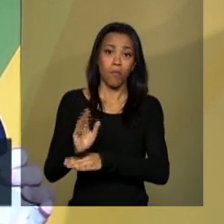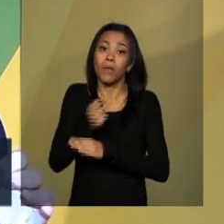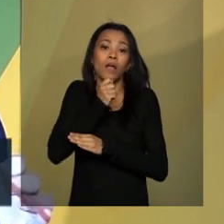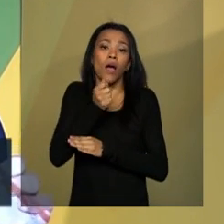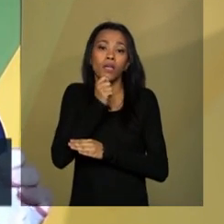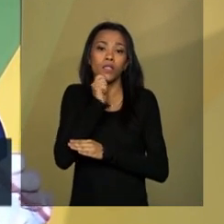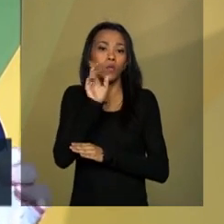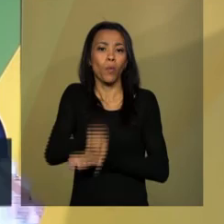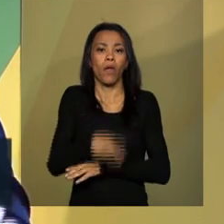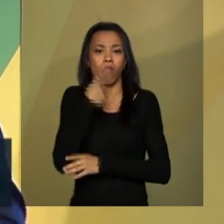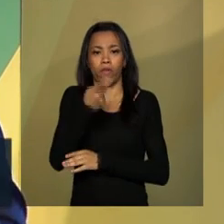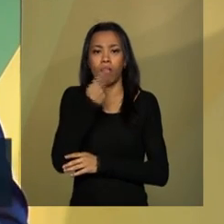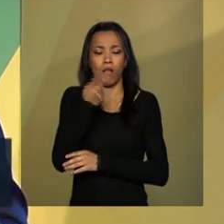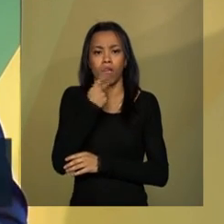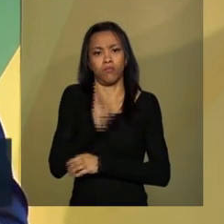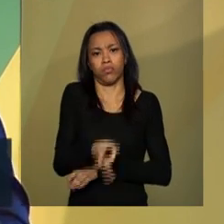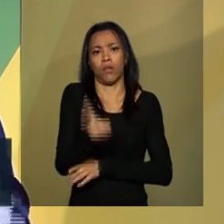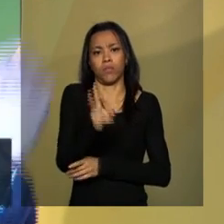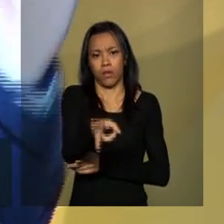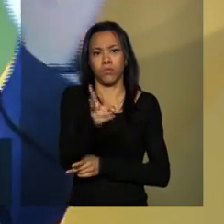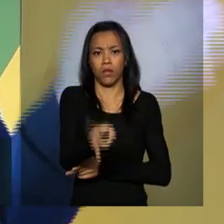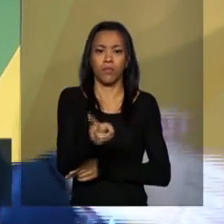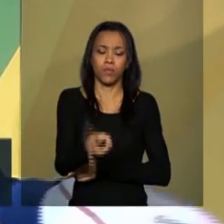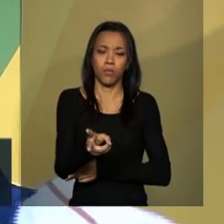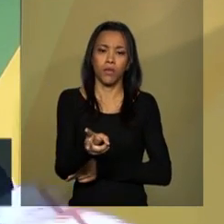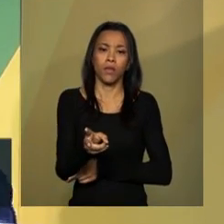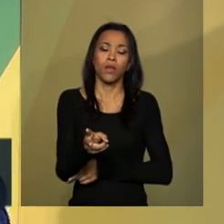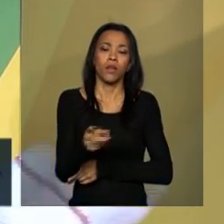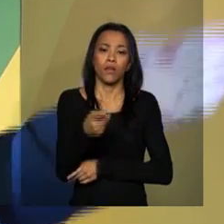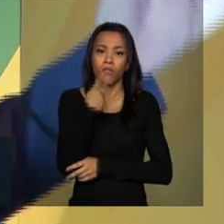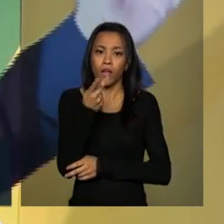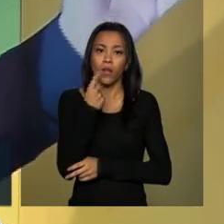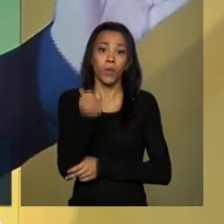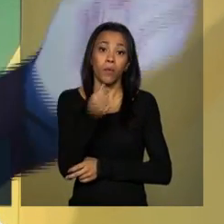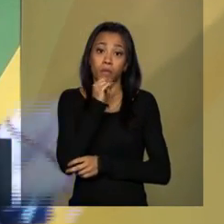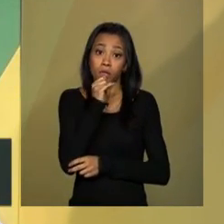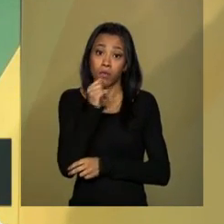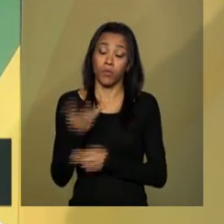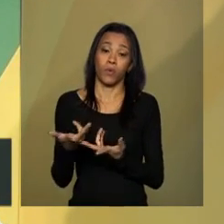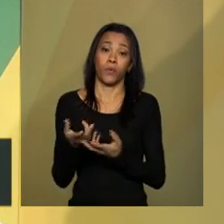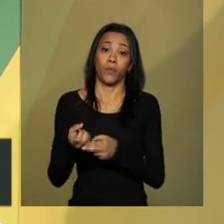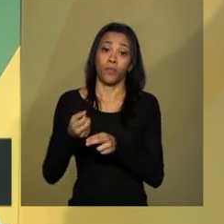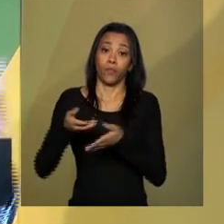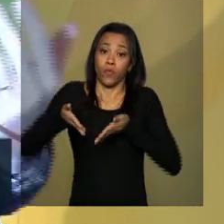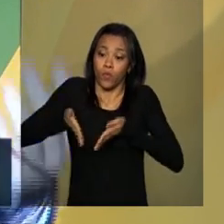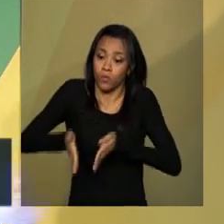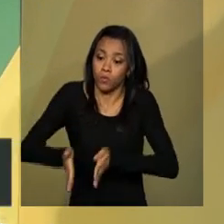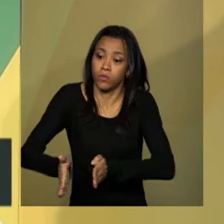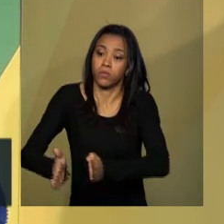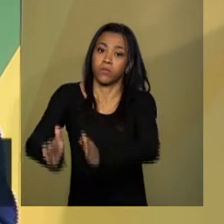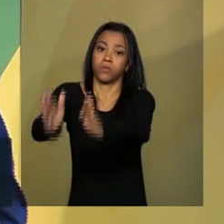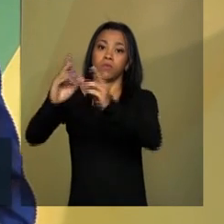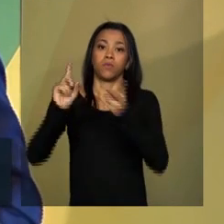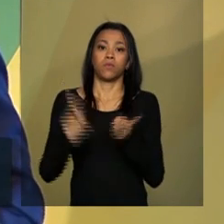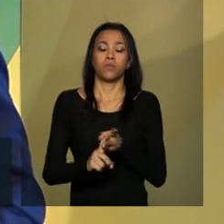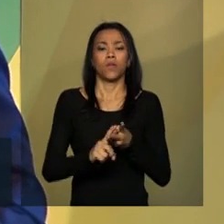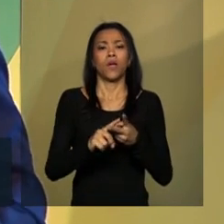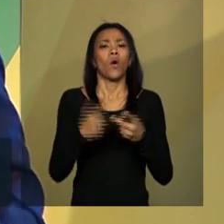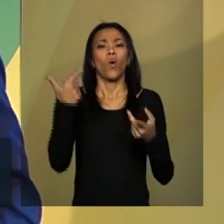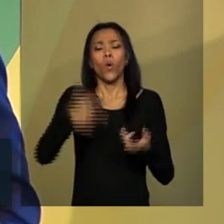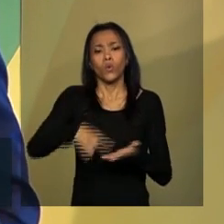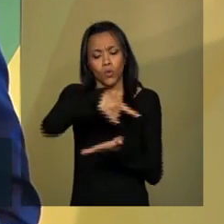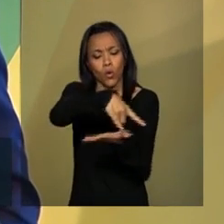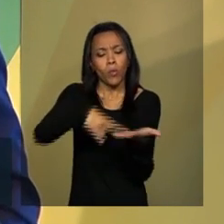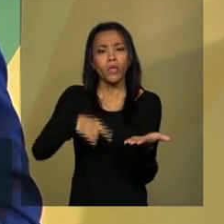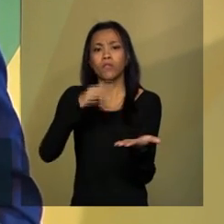enfatizado muito frequentemente. Se você leva em consideração só a concessão de rodovias, a extensão dessas concessões no